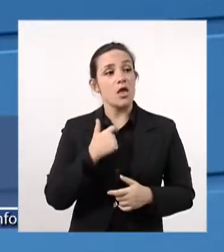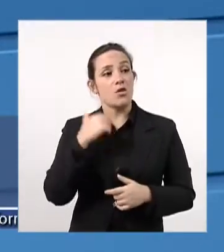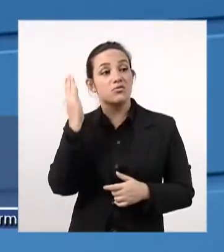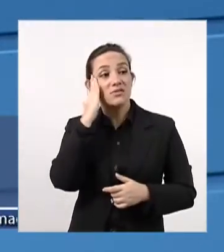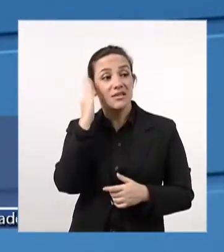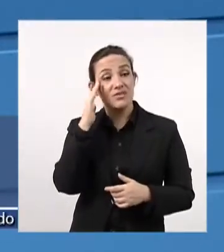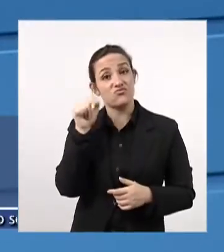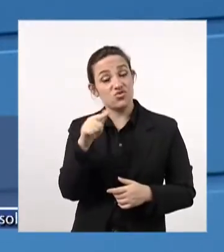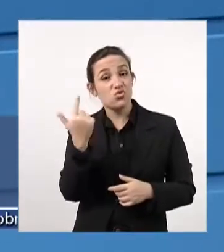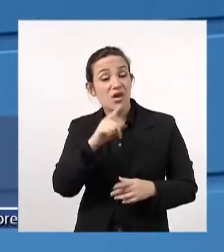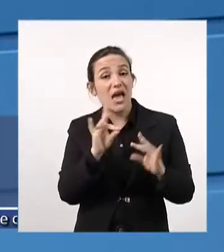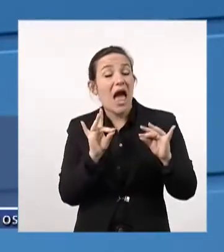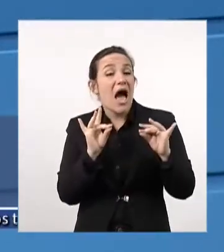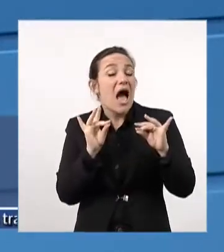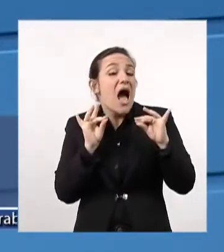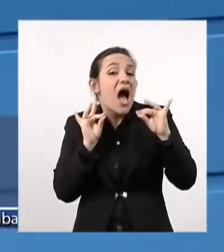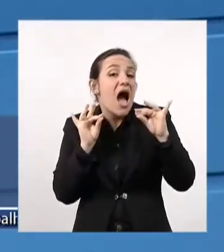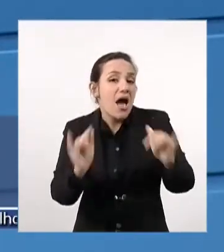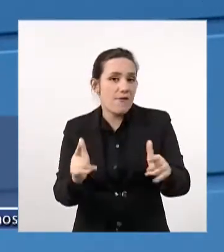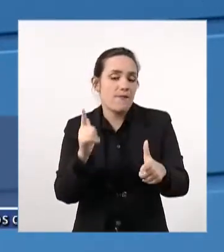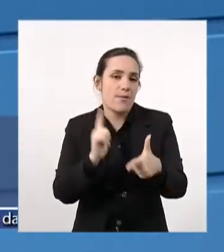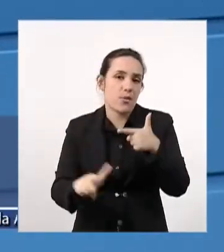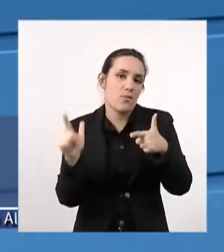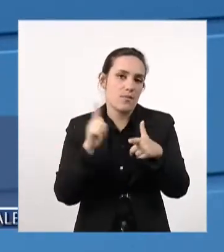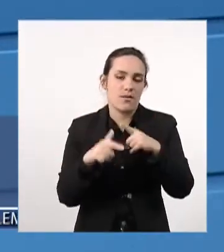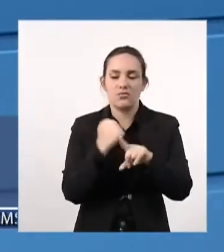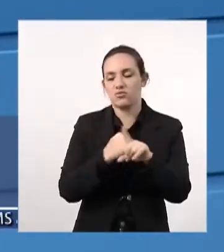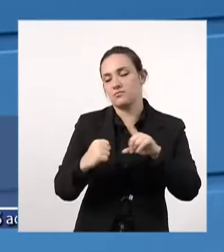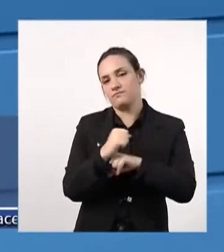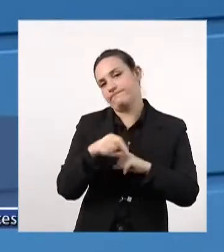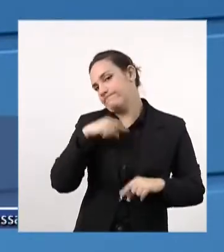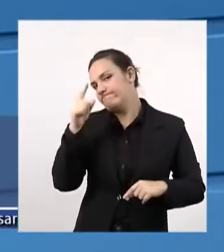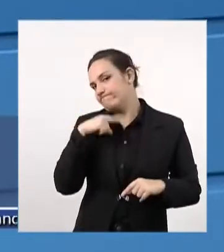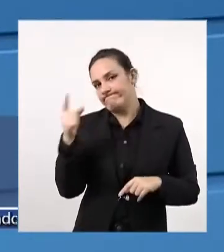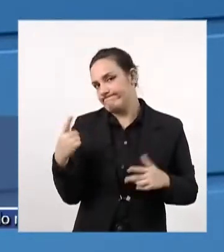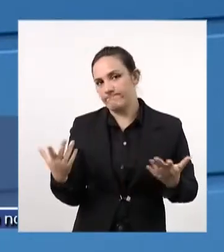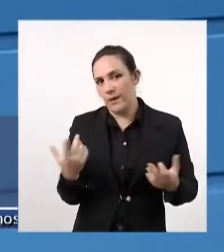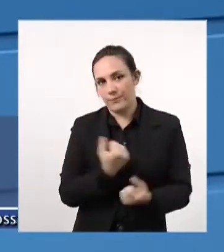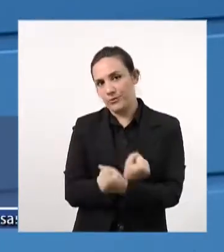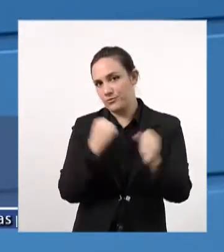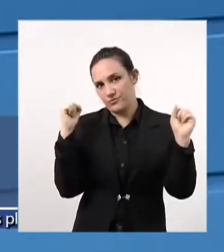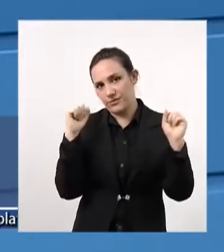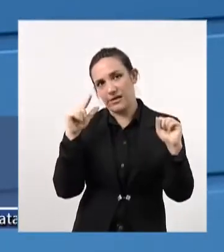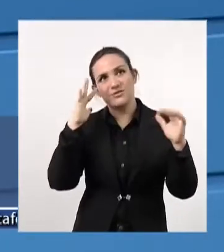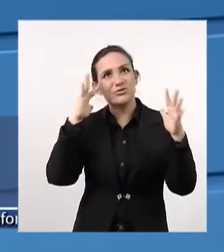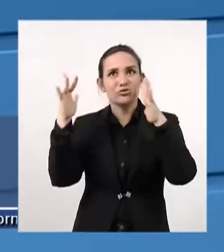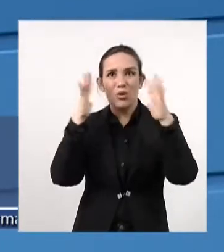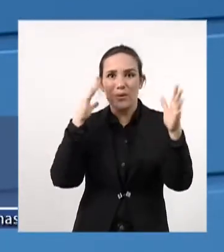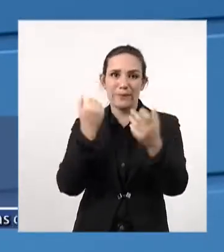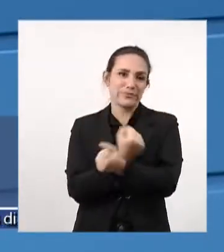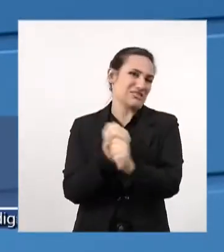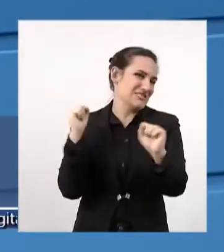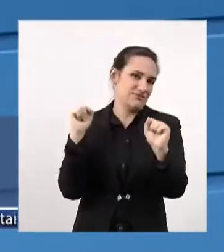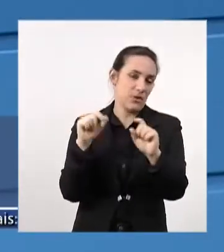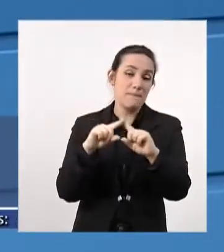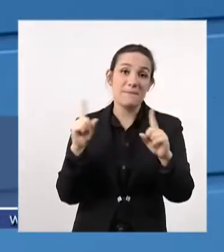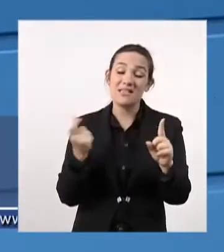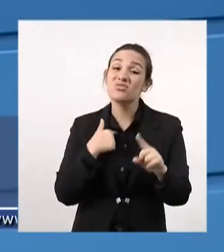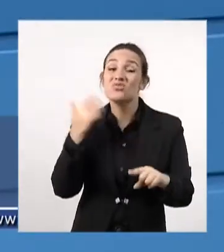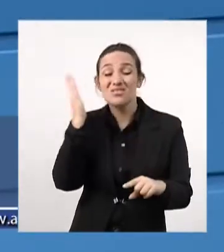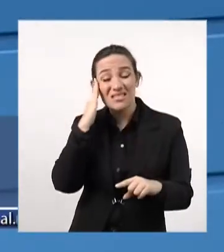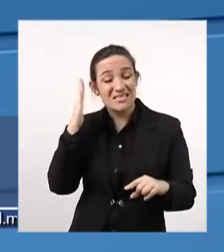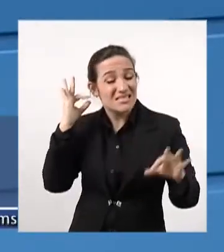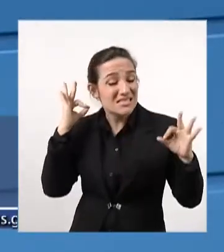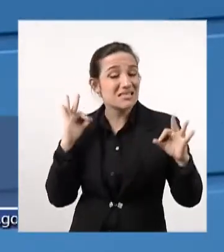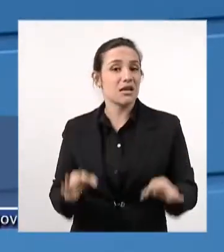problemas sociais, ninguém vai chegar a realizar esse sonho, que é uma utopia, não é verdade? Mas eu também tenho